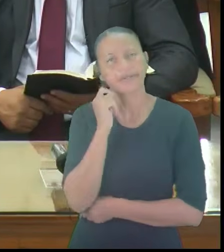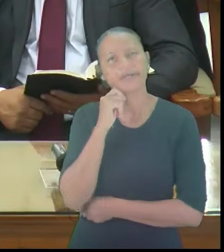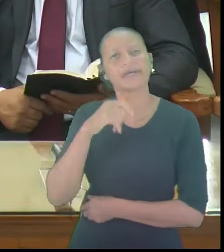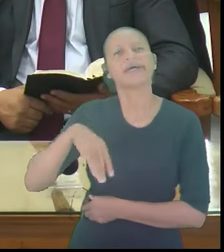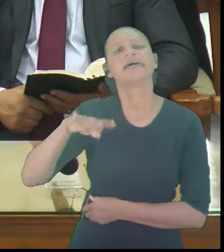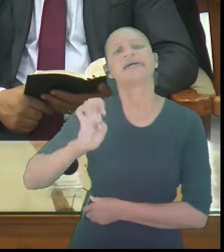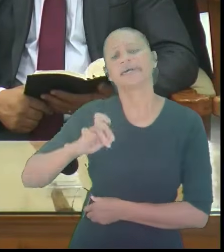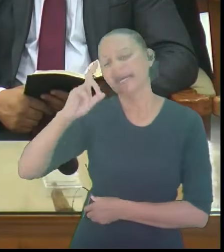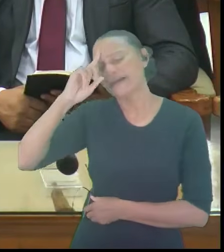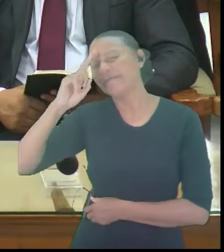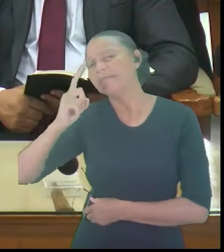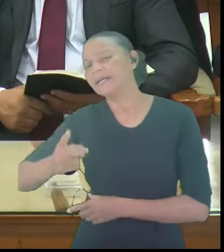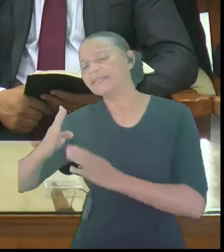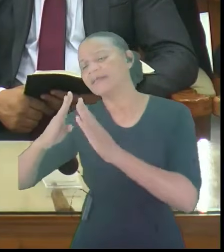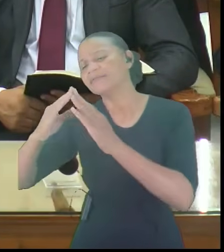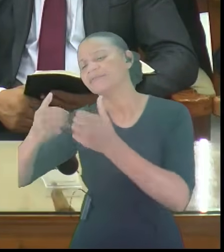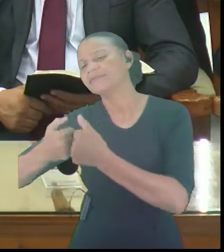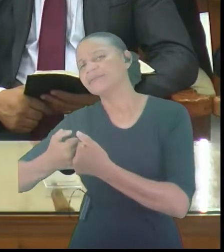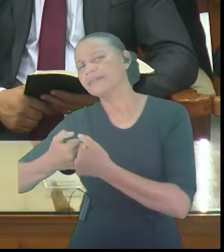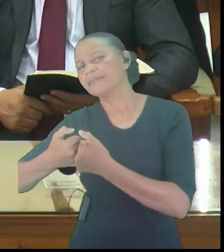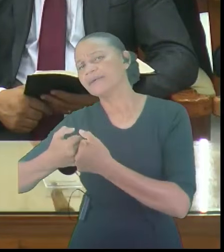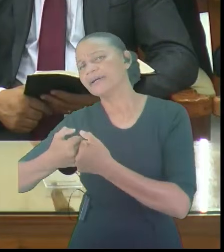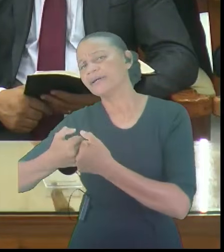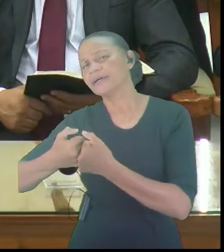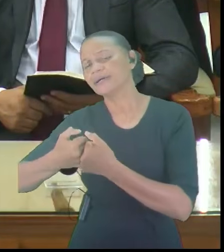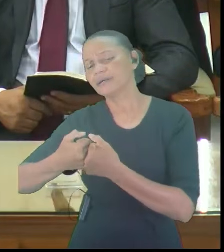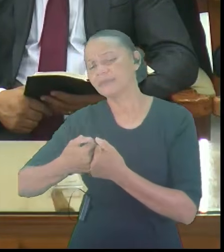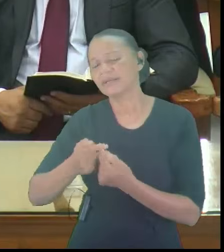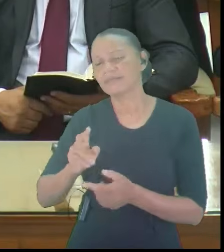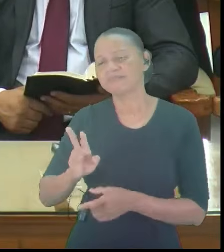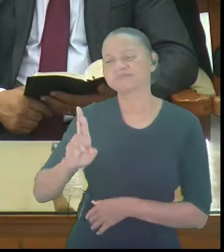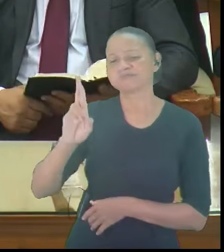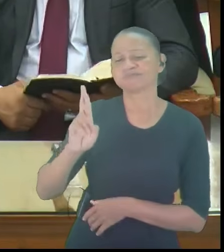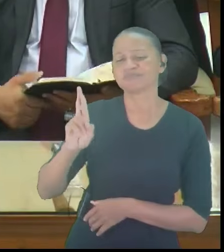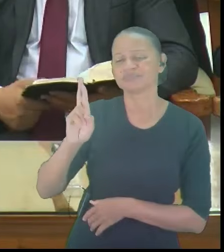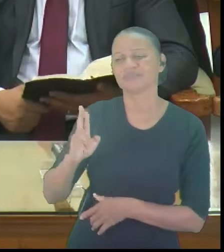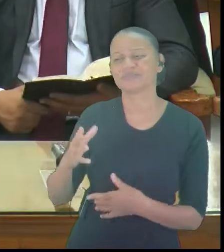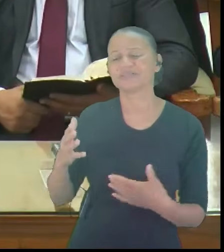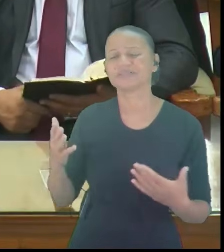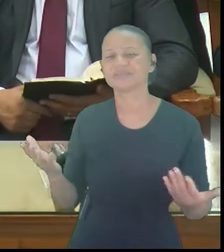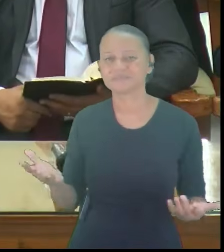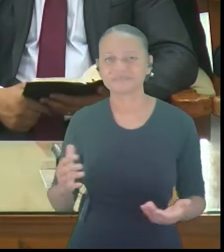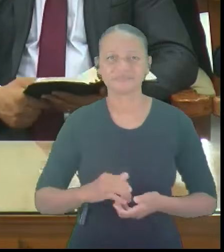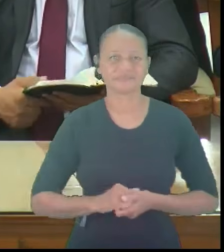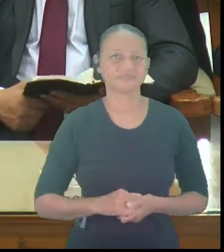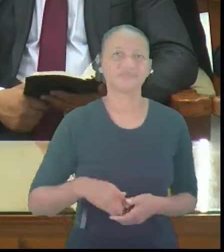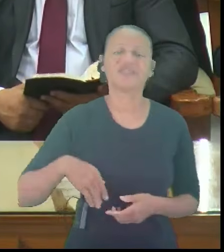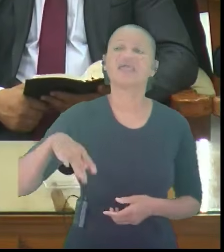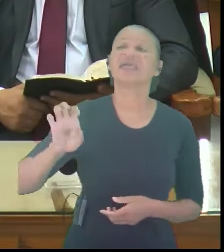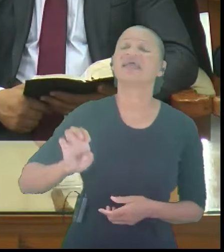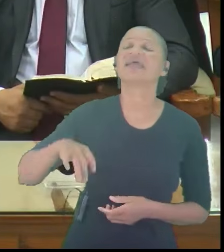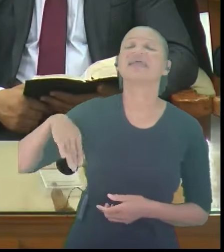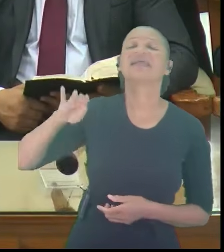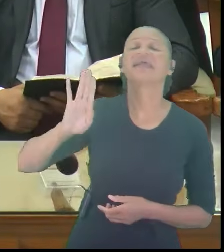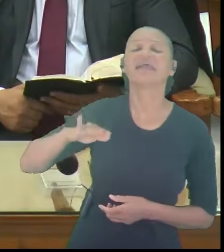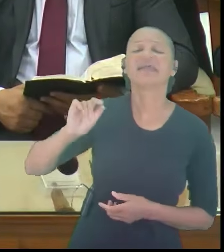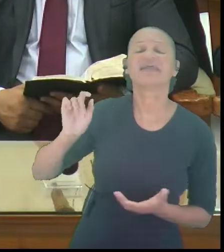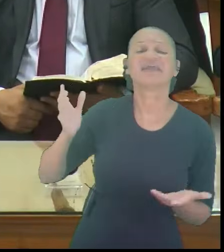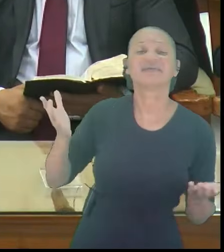que mandava no templo? Me ajudem. Quem eram os donos do templo naquela época? Quem era? Quem eram os donos do templo naquela